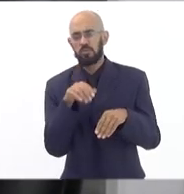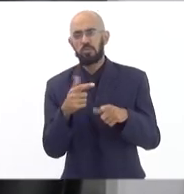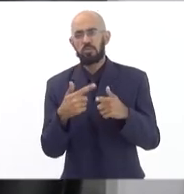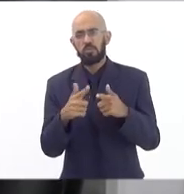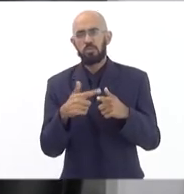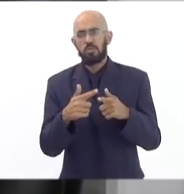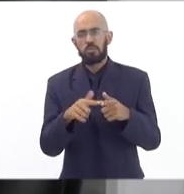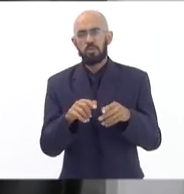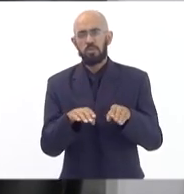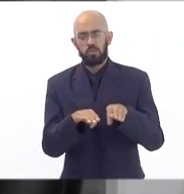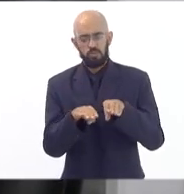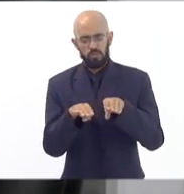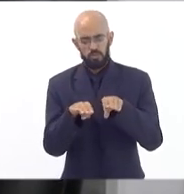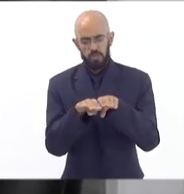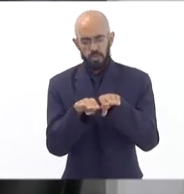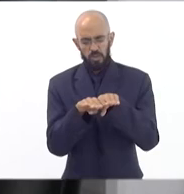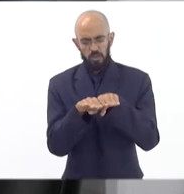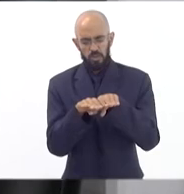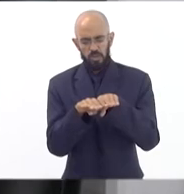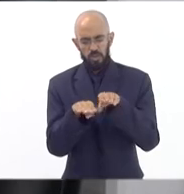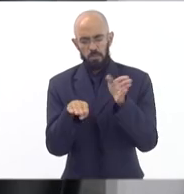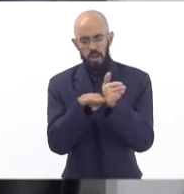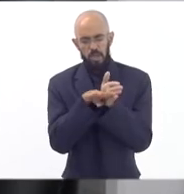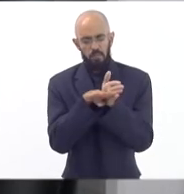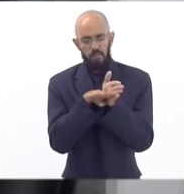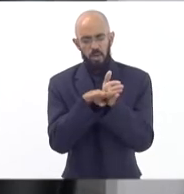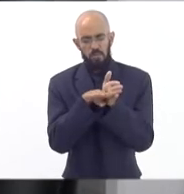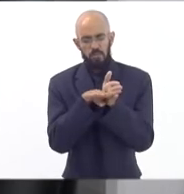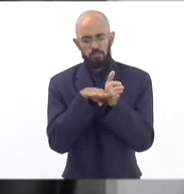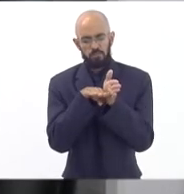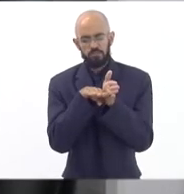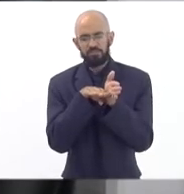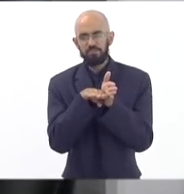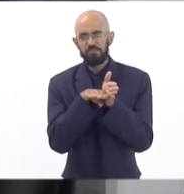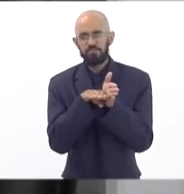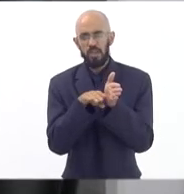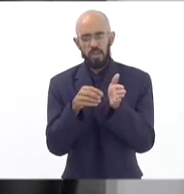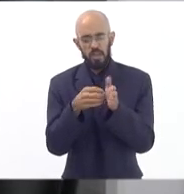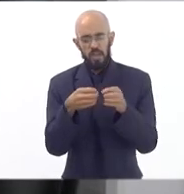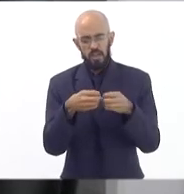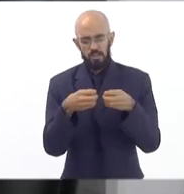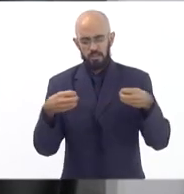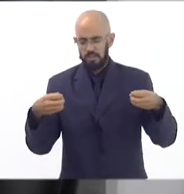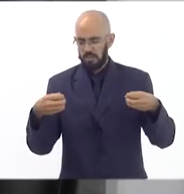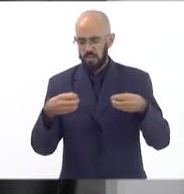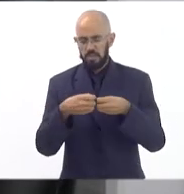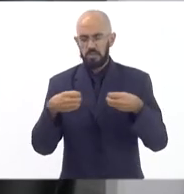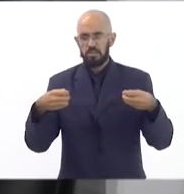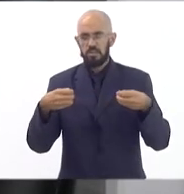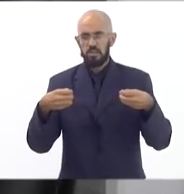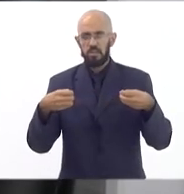do trem e nível da plataforma distância da